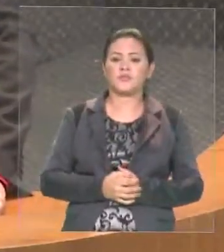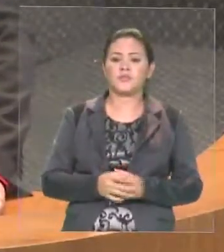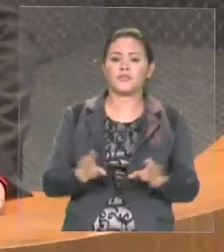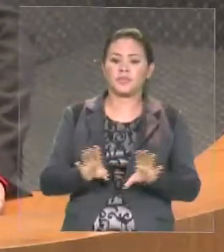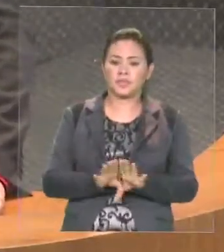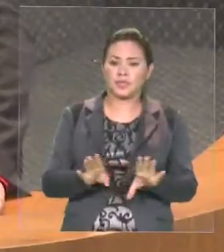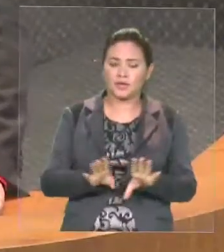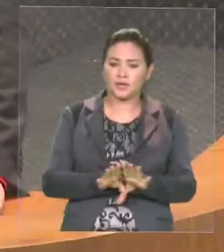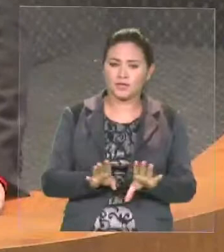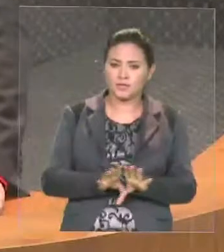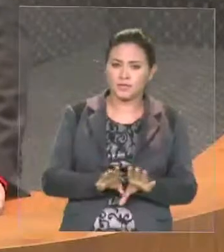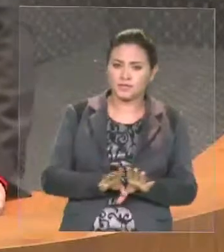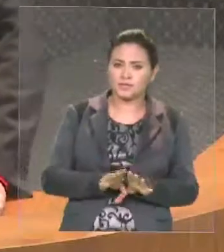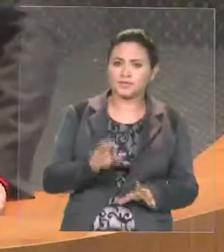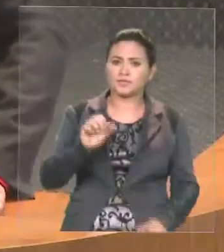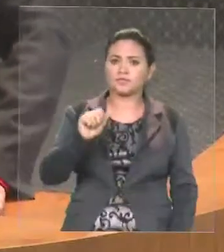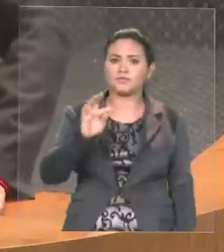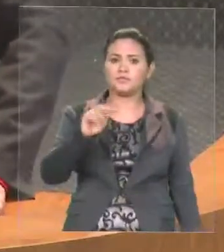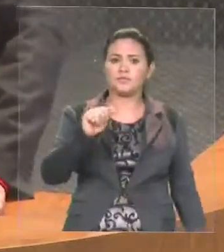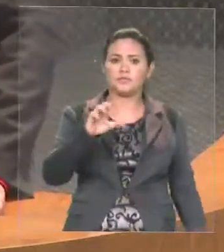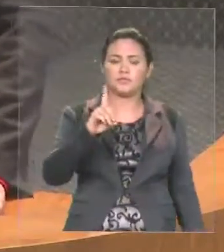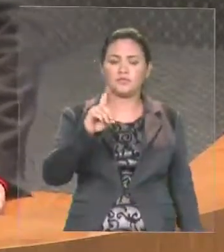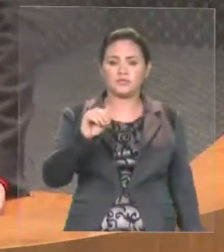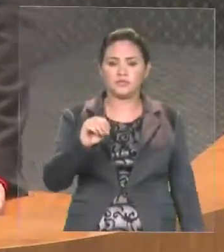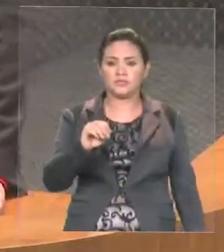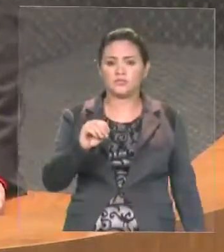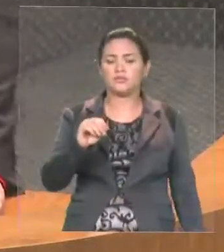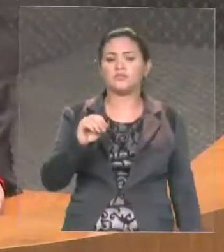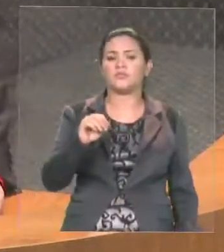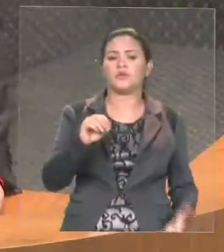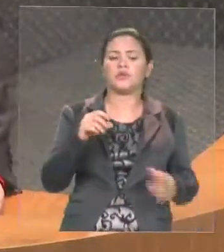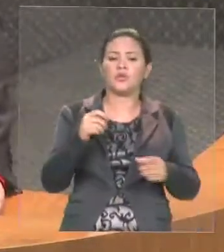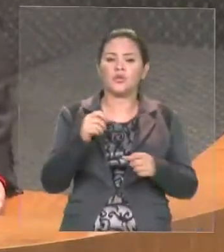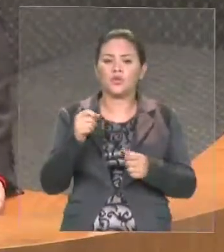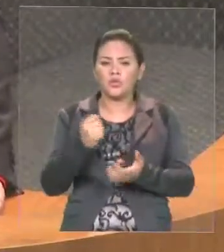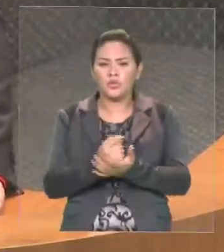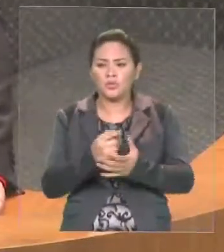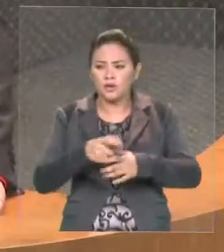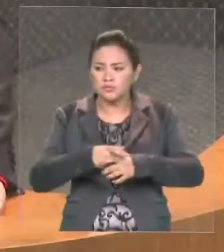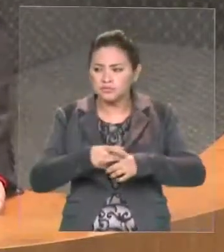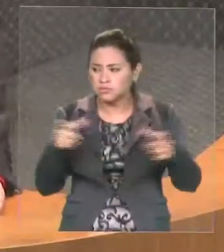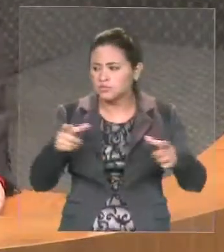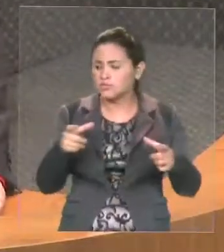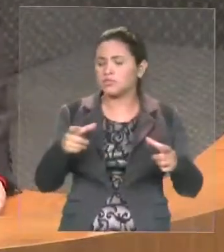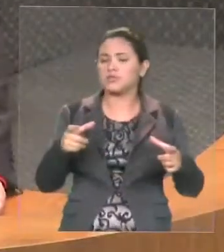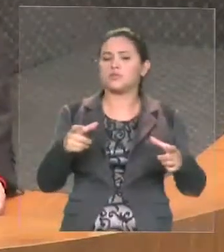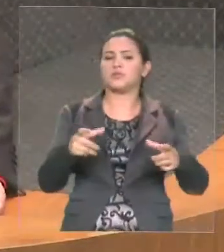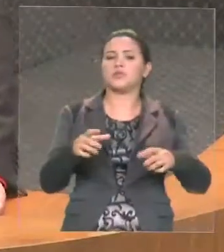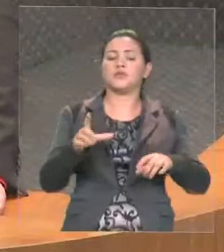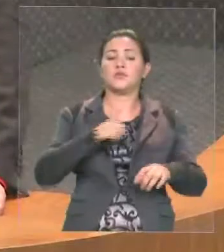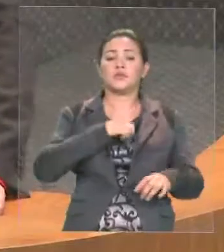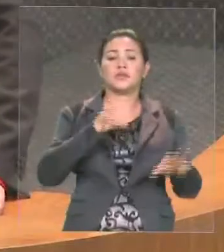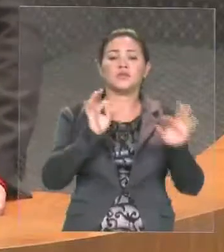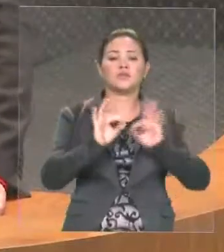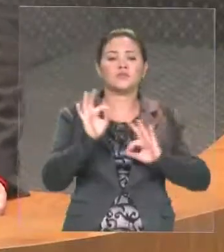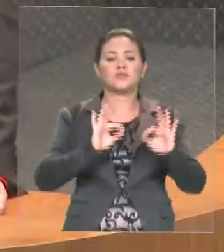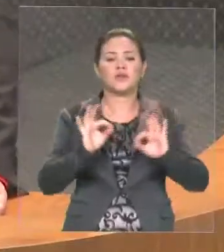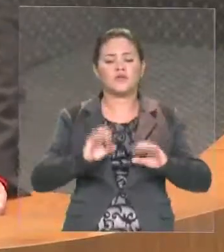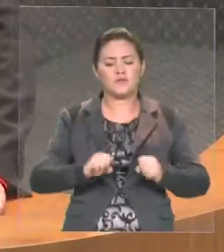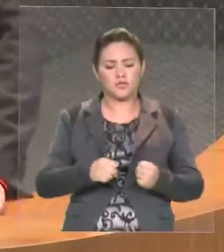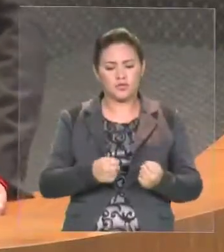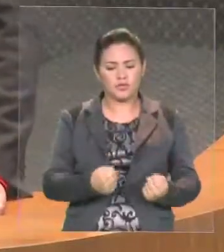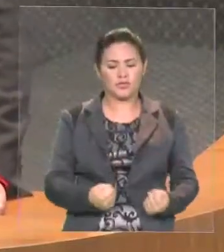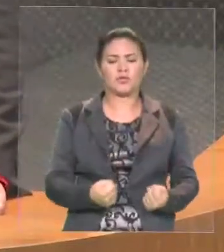atacadistas e varejistas, porque passaremos a ter uma logística própria no Maranhão, fortalecida, ampliada, e passaremos a